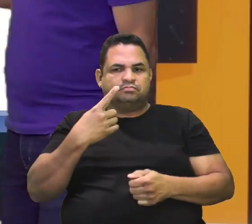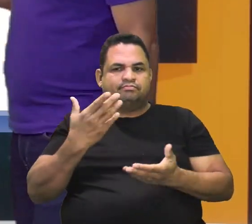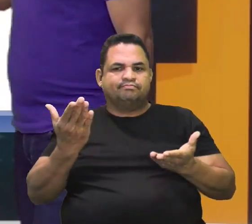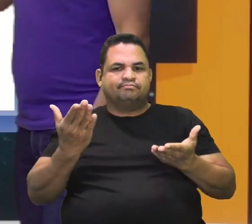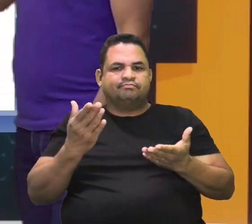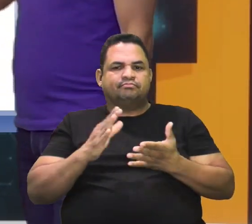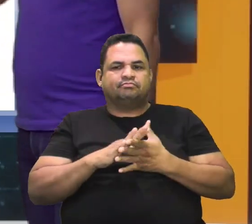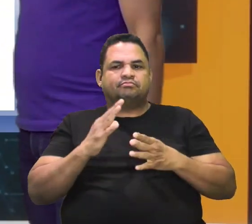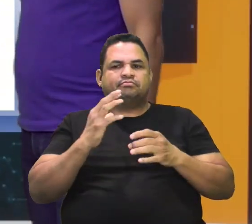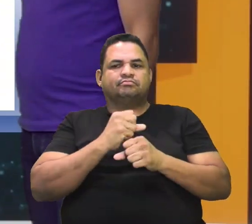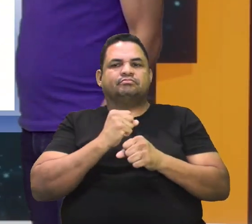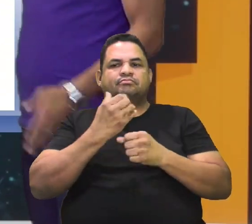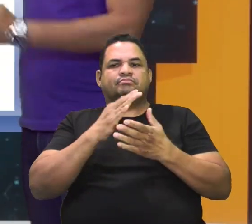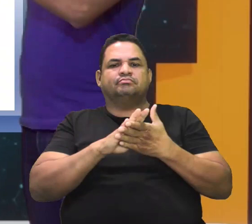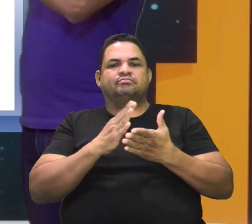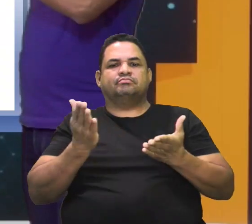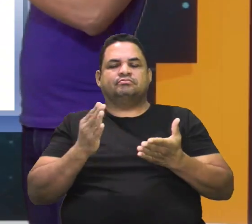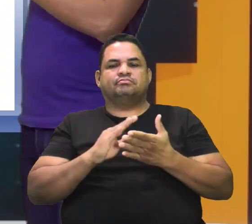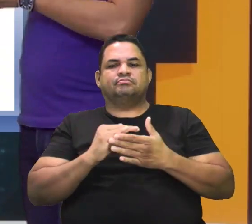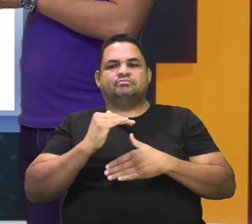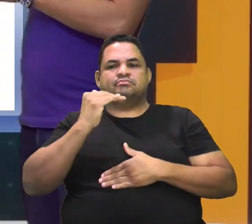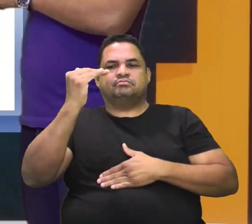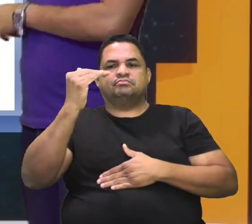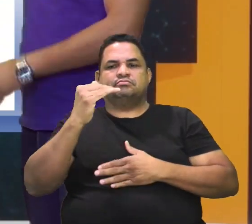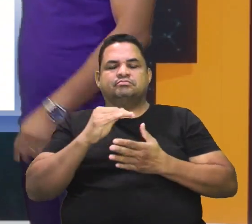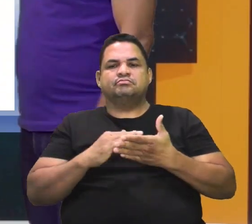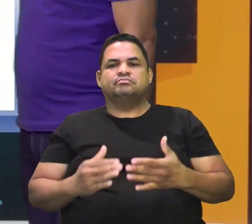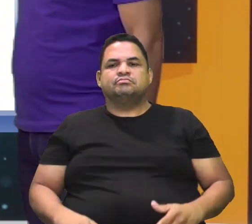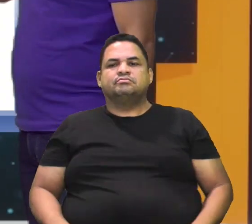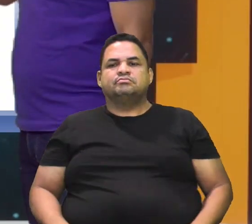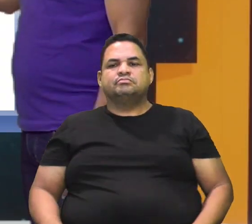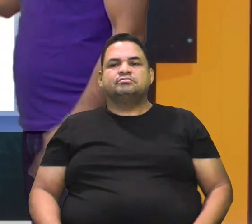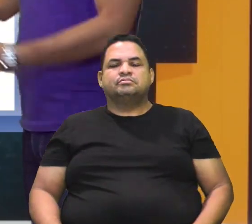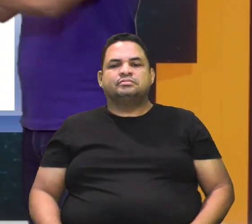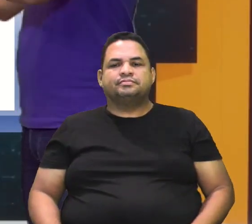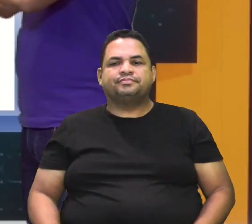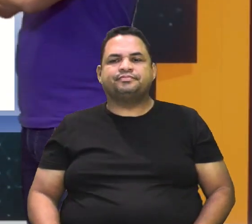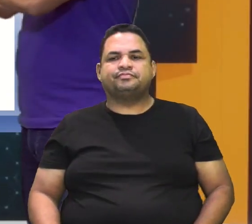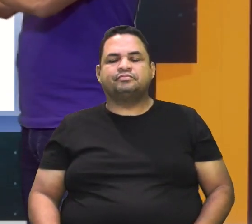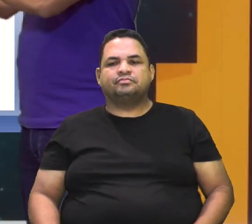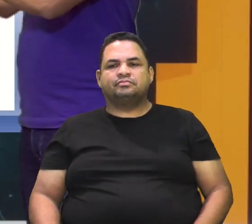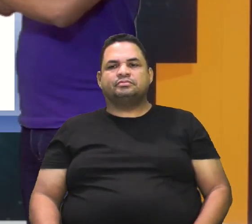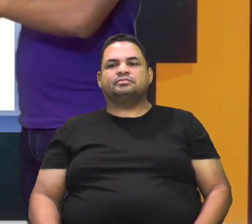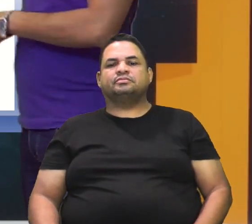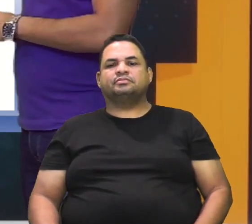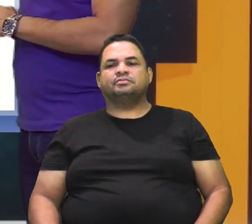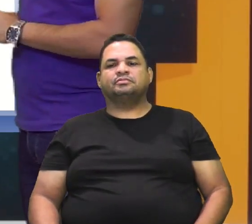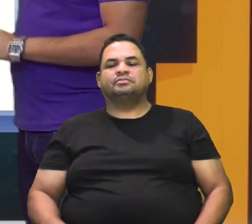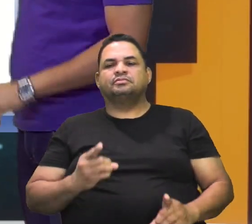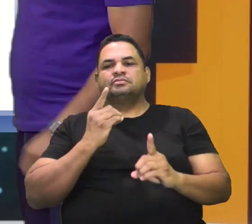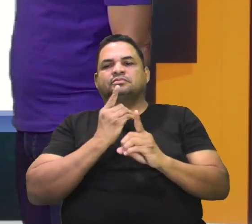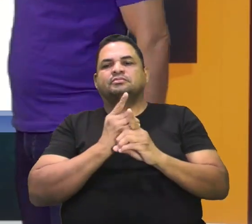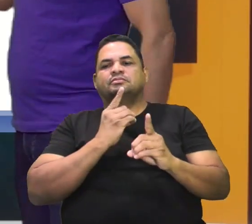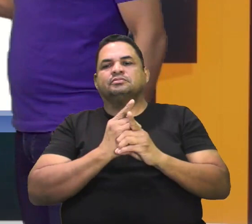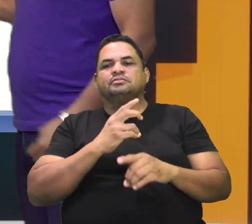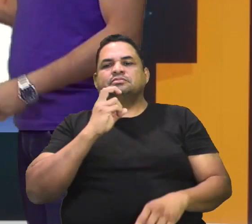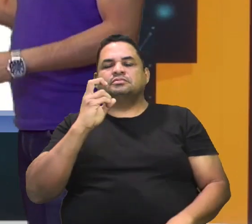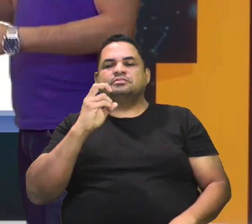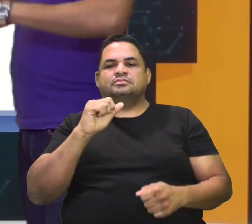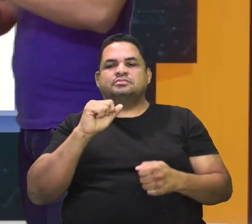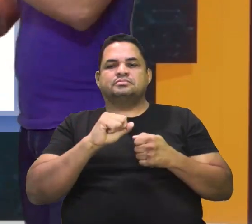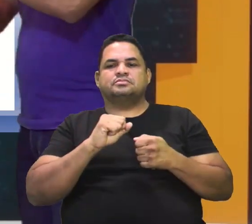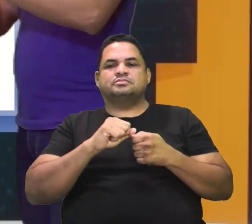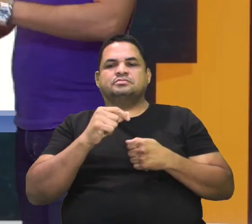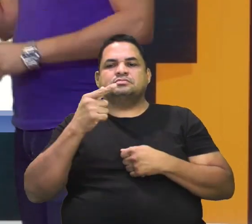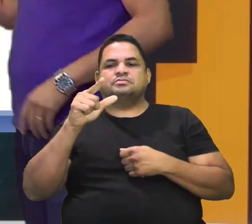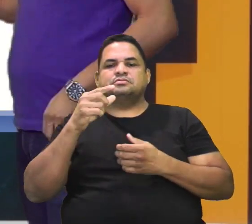De repente eu calculei essa daqui do lado da maior, que é maior do que a de baixo, e achei 5. Aí